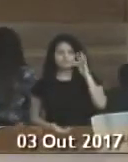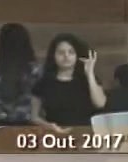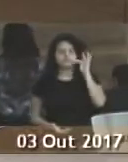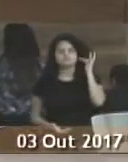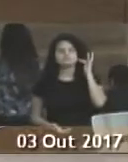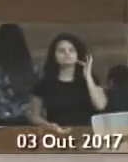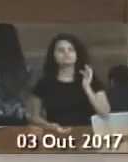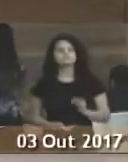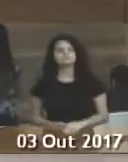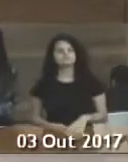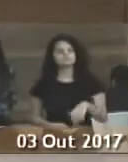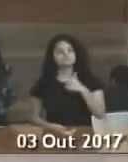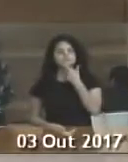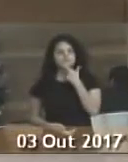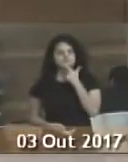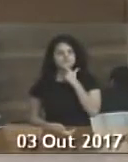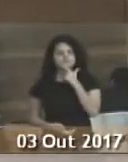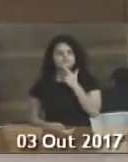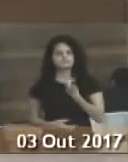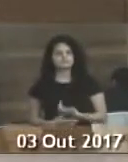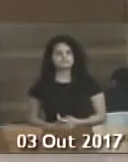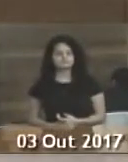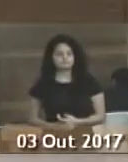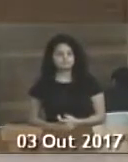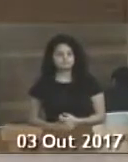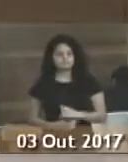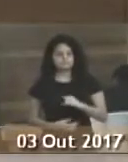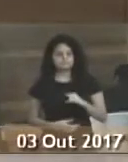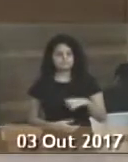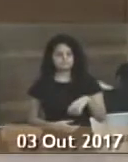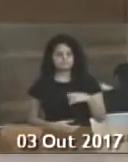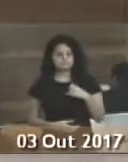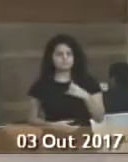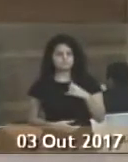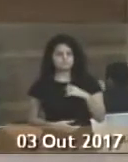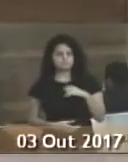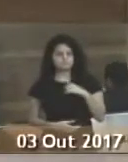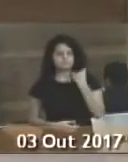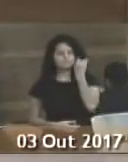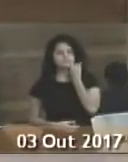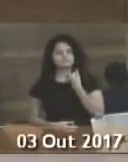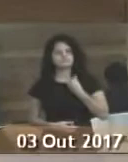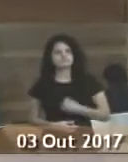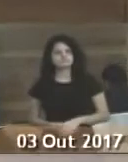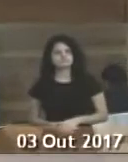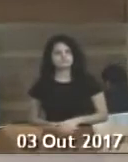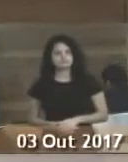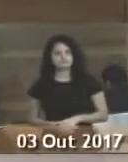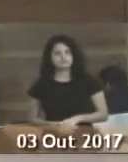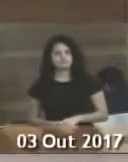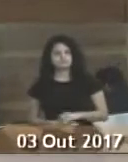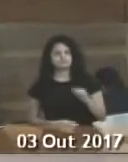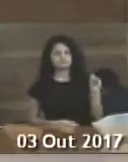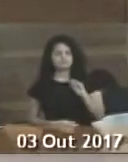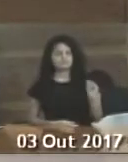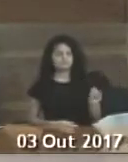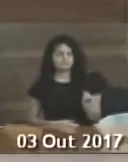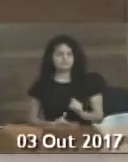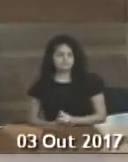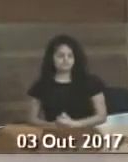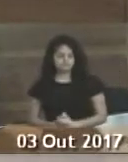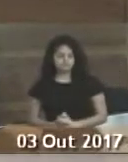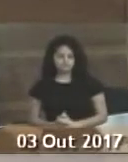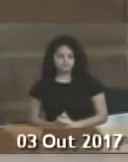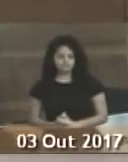Flavinho, Jedai de Oliveira Souza, Jane Roseli Veiga, José Augusto de Araújo Vieira, o Zé Augusto,